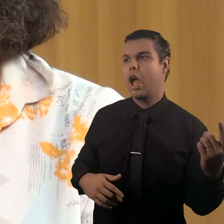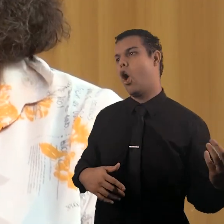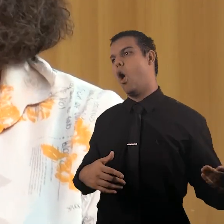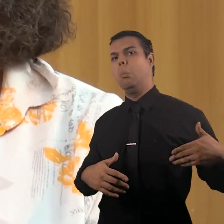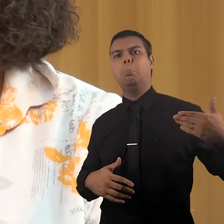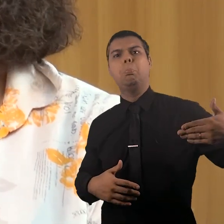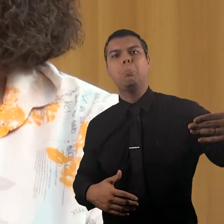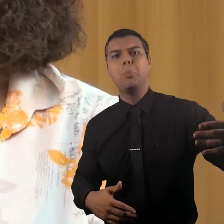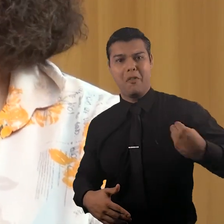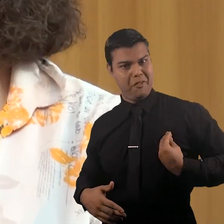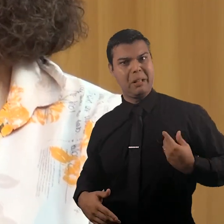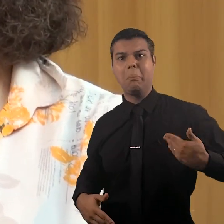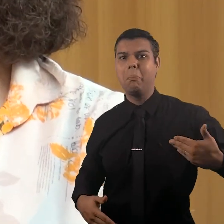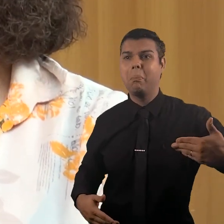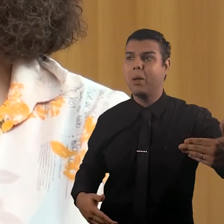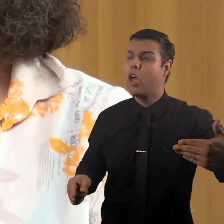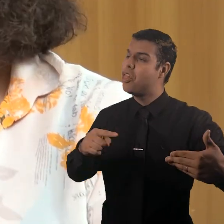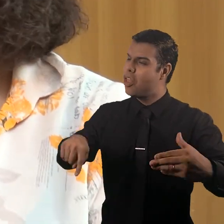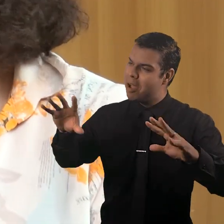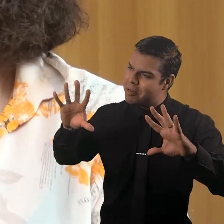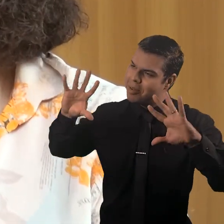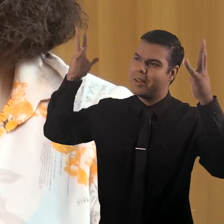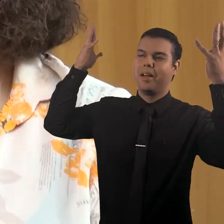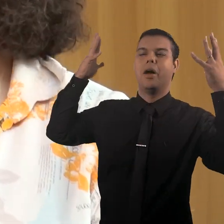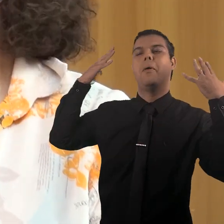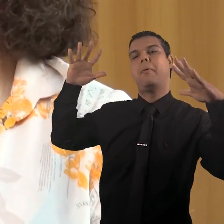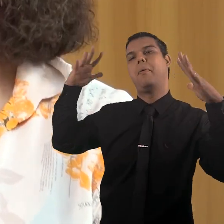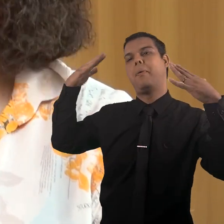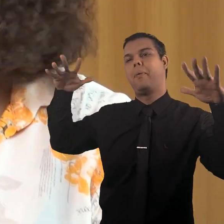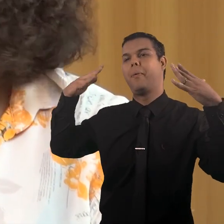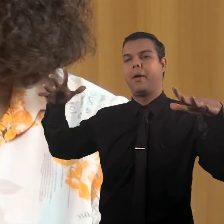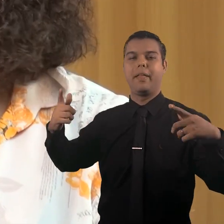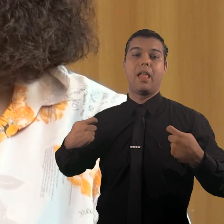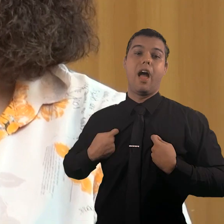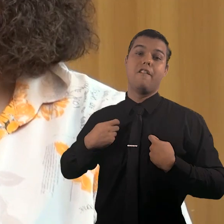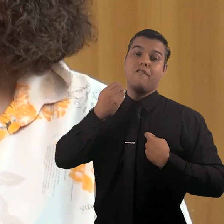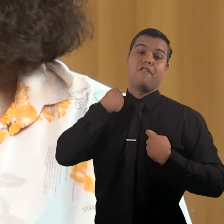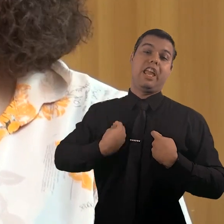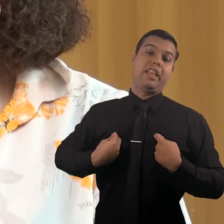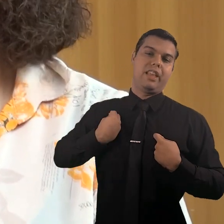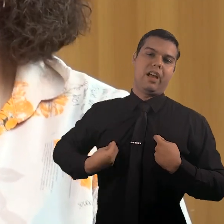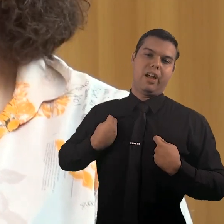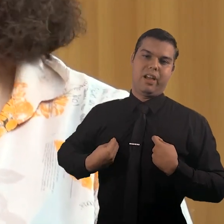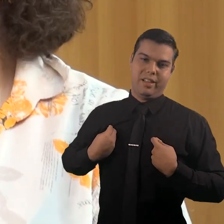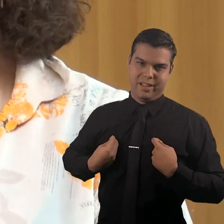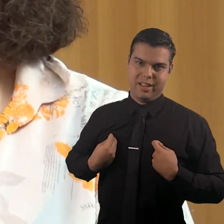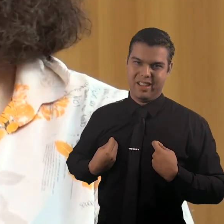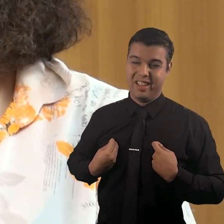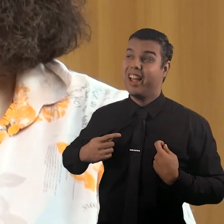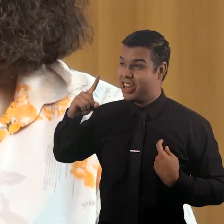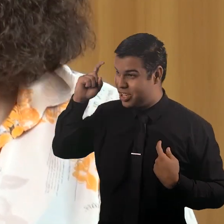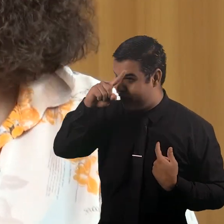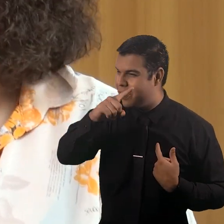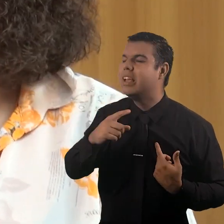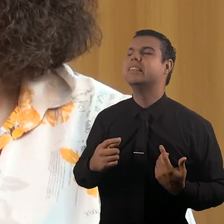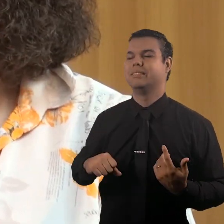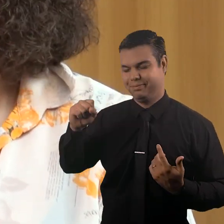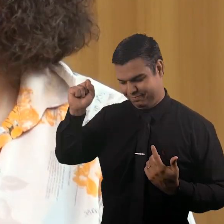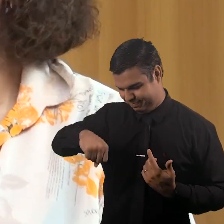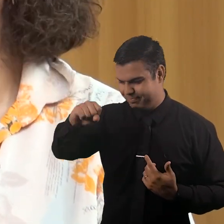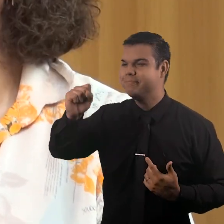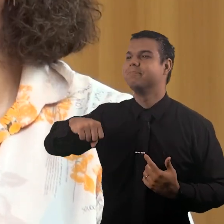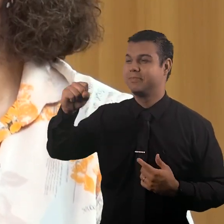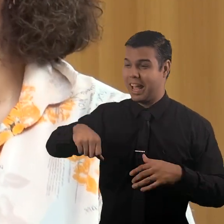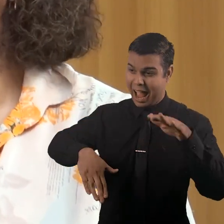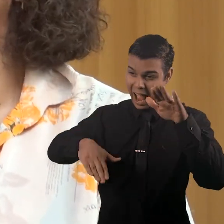1000 anos. Ele vai celebrar aquele momento. E é para isso que a gente existe, para respirar vida. É difícil? É, muitas vezes não é fácil a gente saber